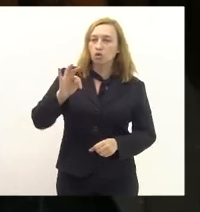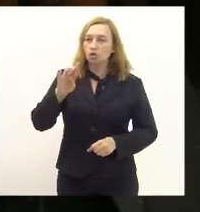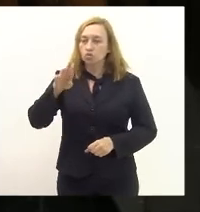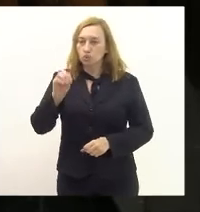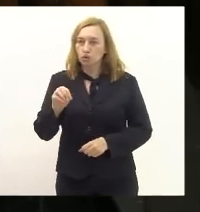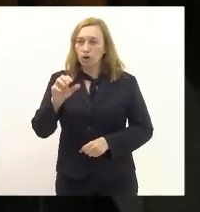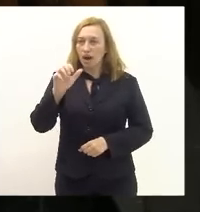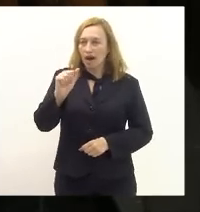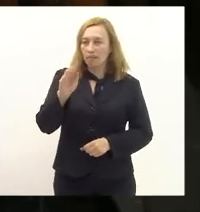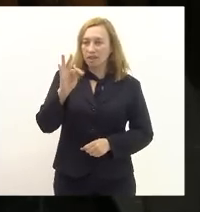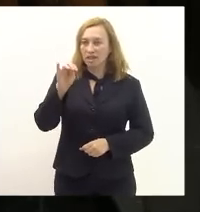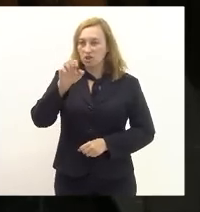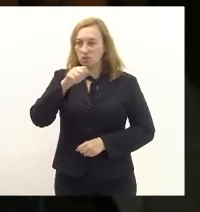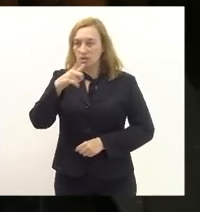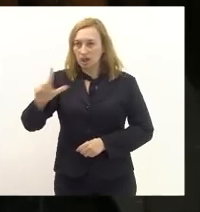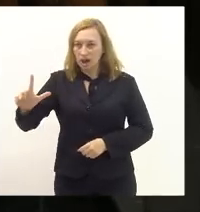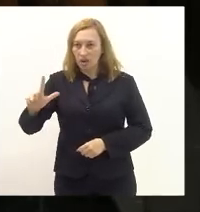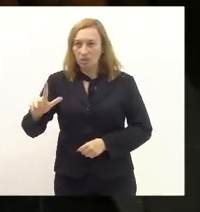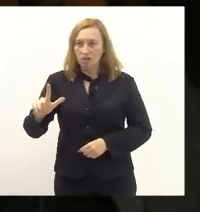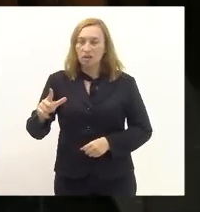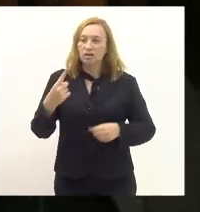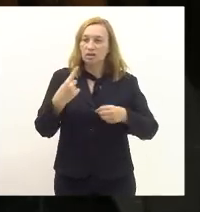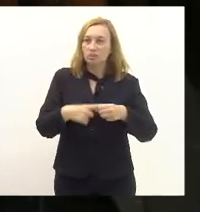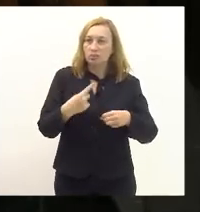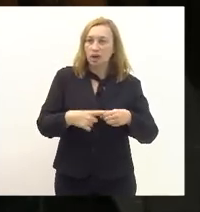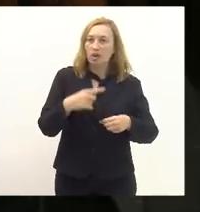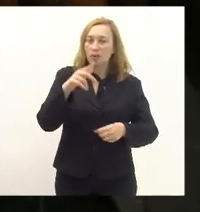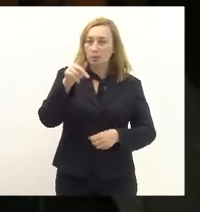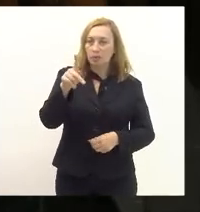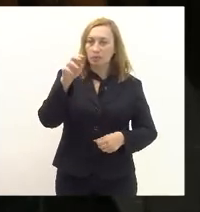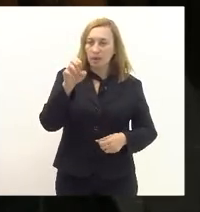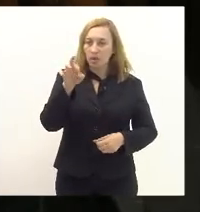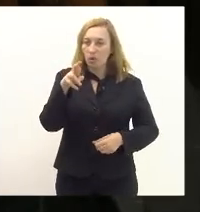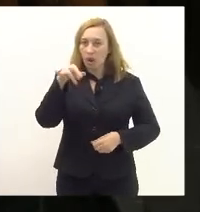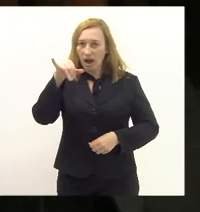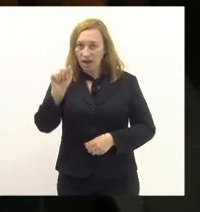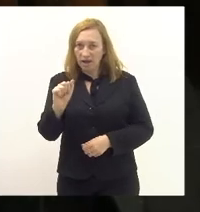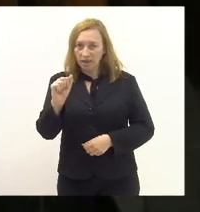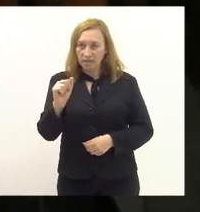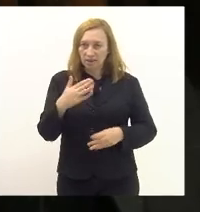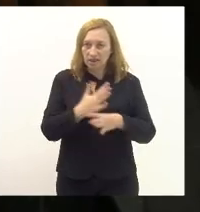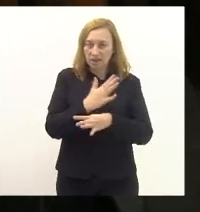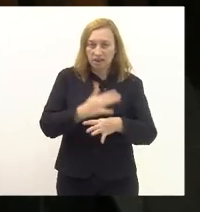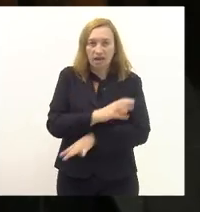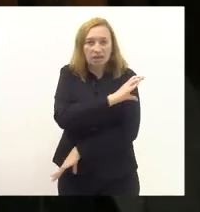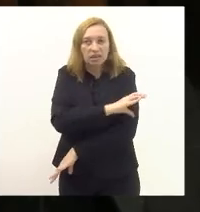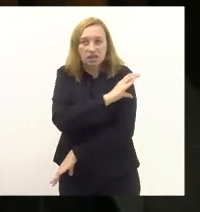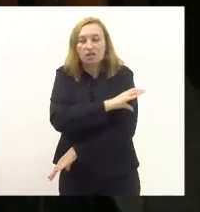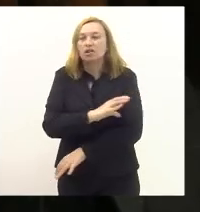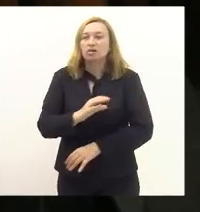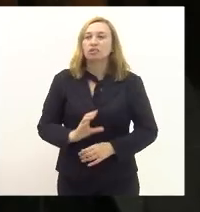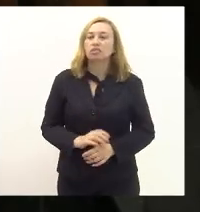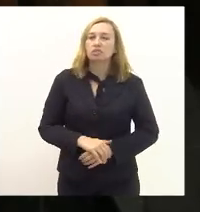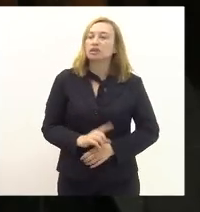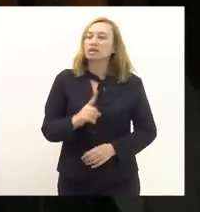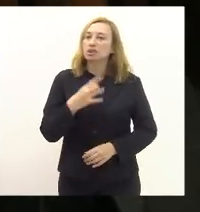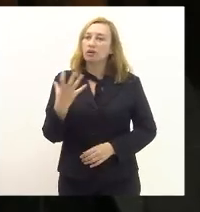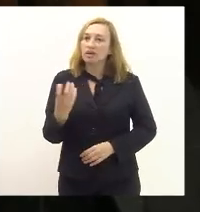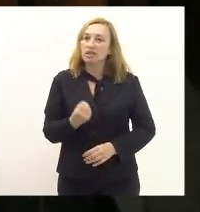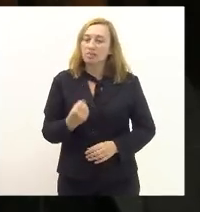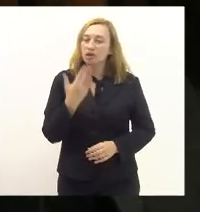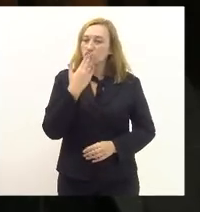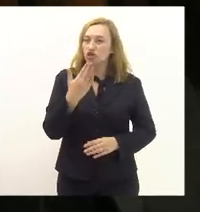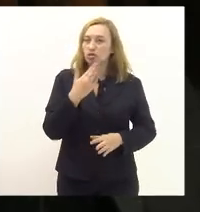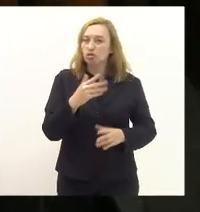Pombal, que se encontra no bairro da Pecuária, na cidade de Campos. Conjunto habitacional que não recebia nenhum tipo